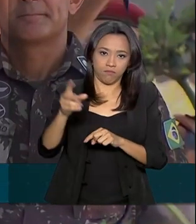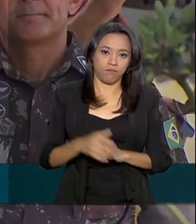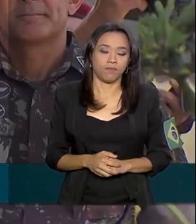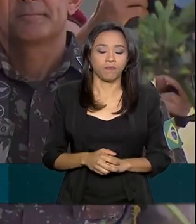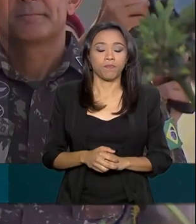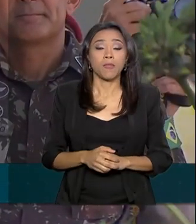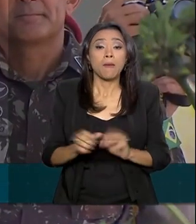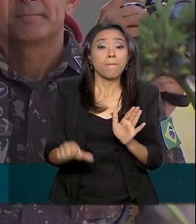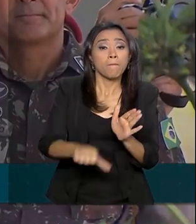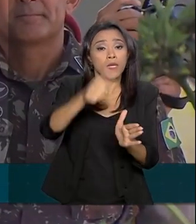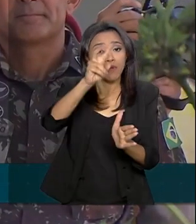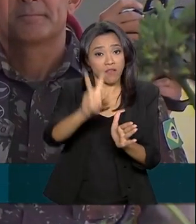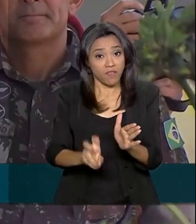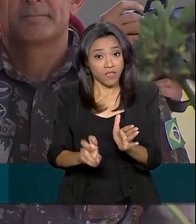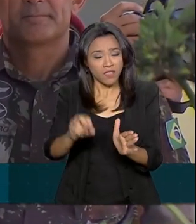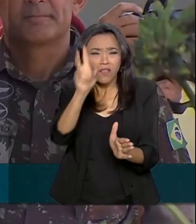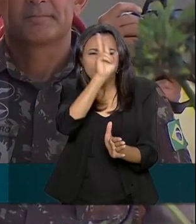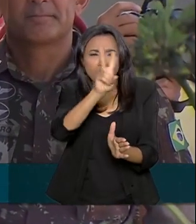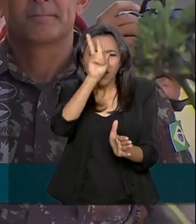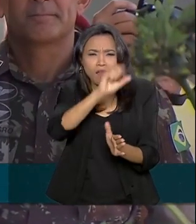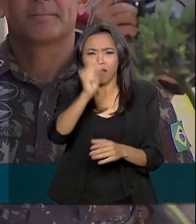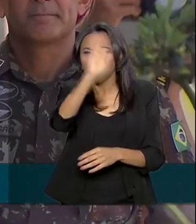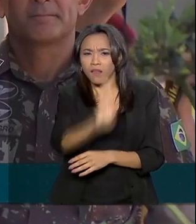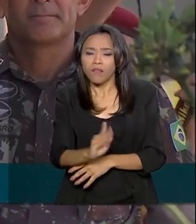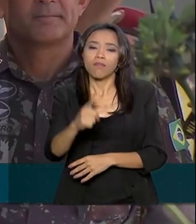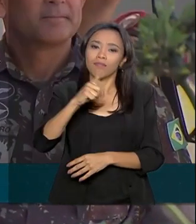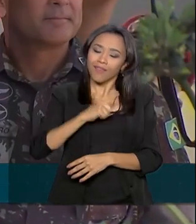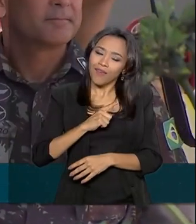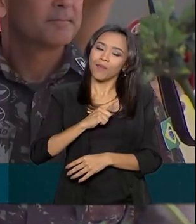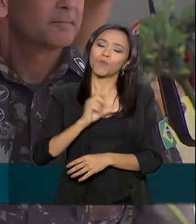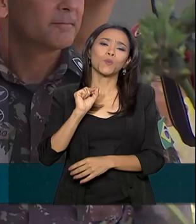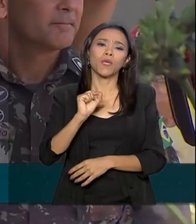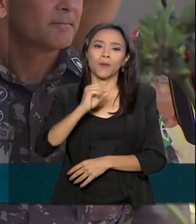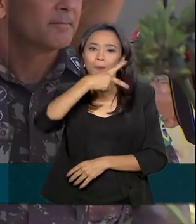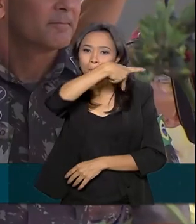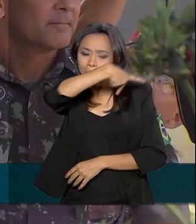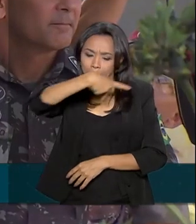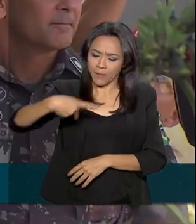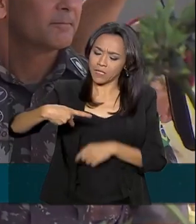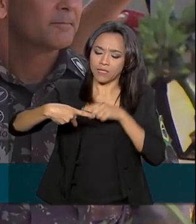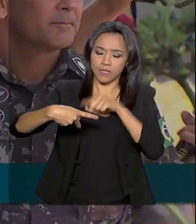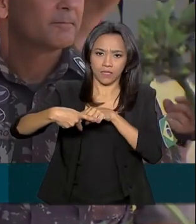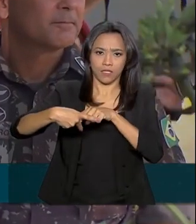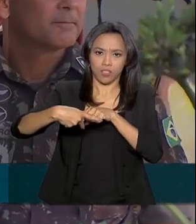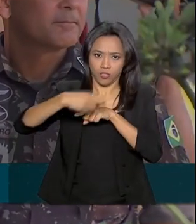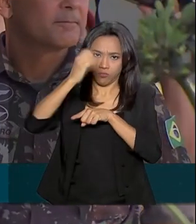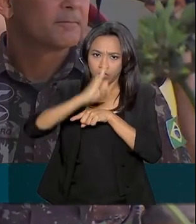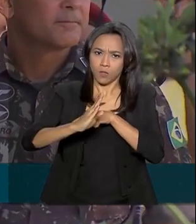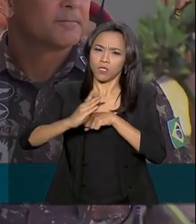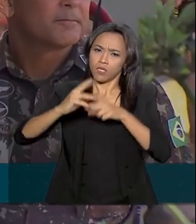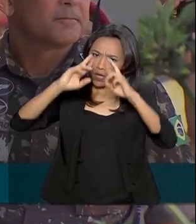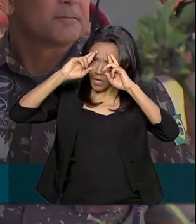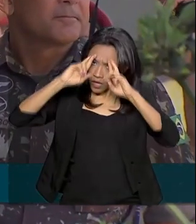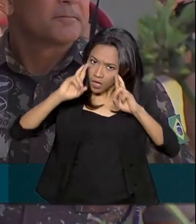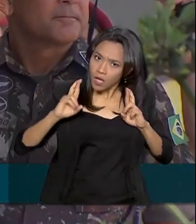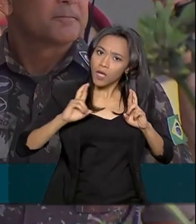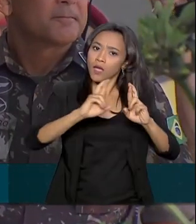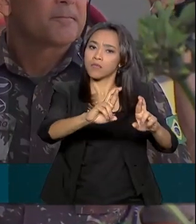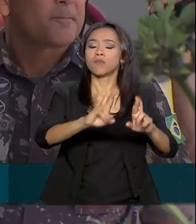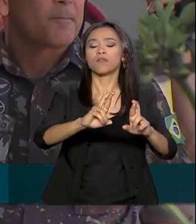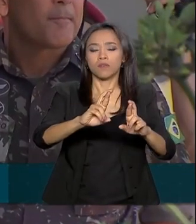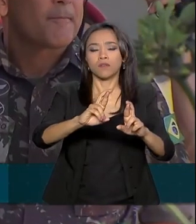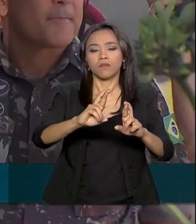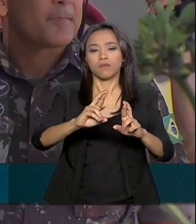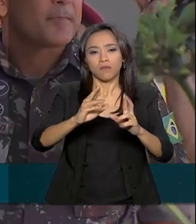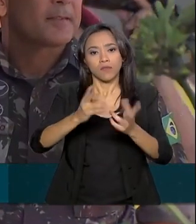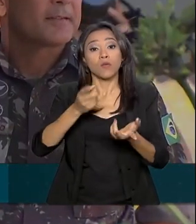Pela primeira vez na história do Brasil, temos um presidente que está honrando e cumprindo o que